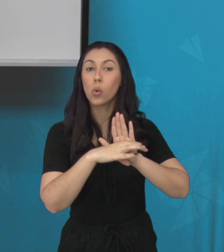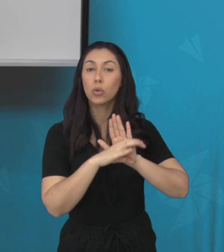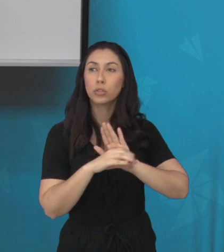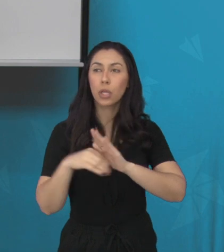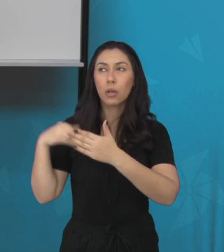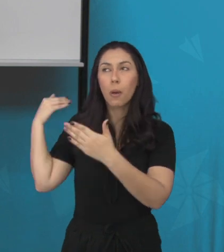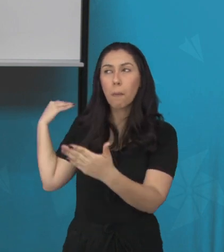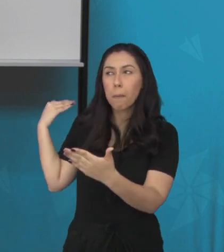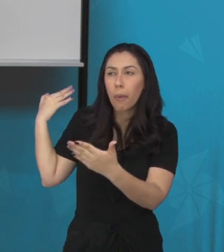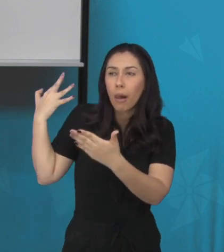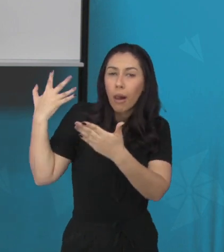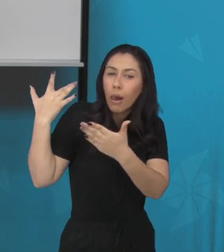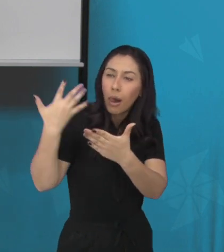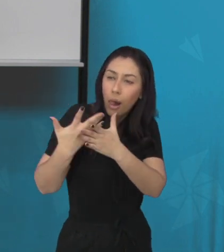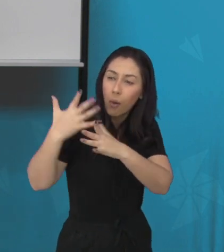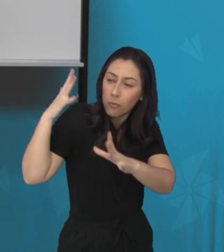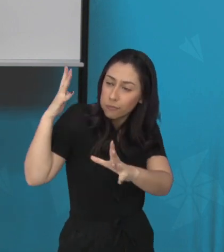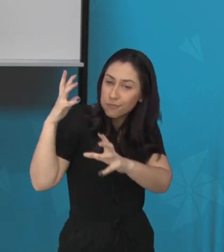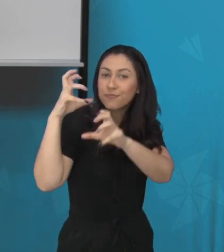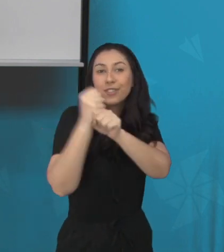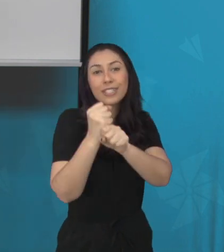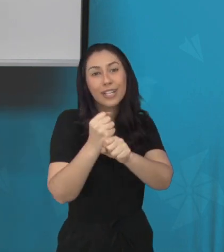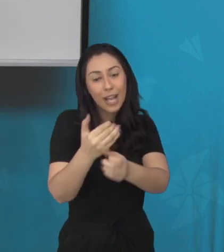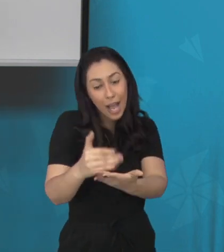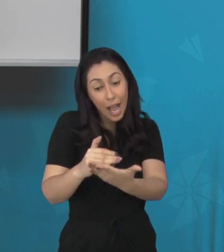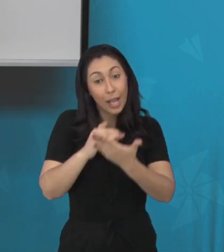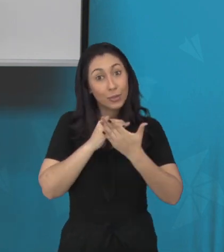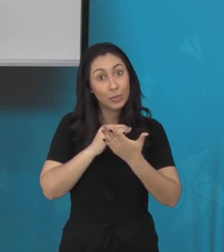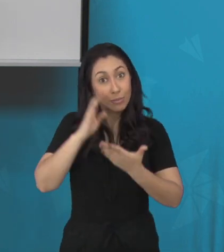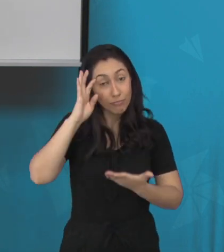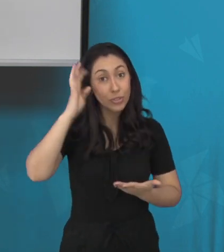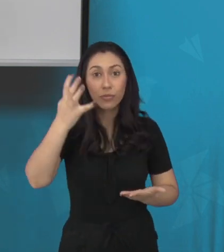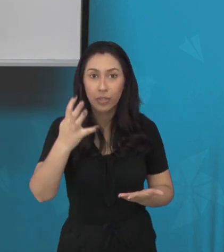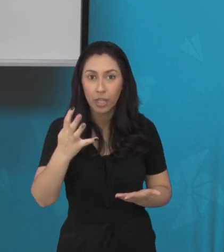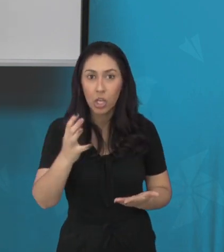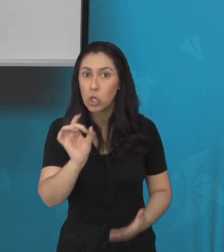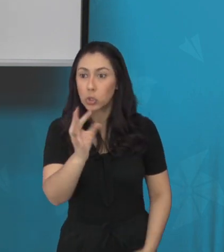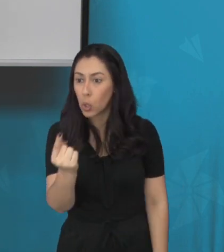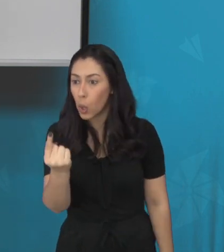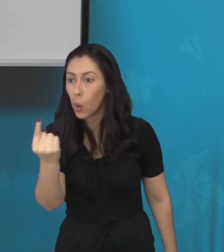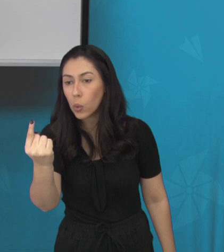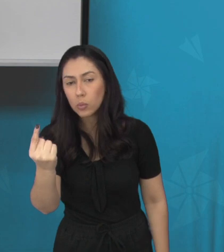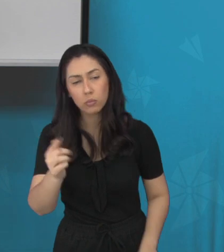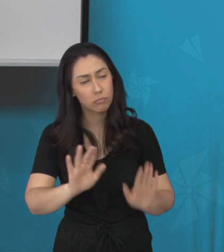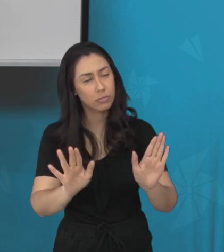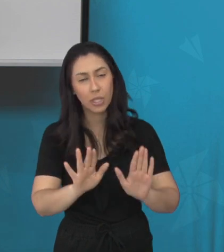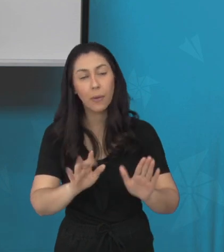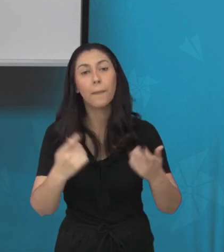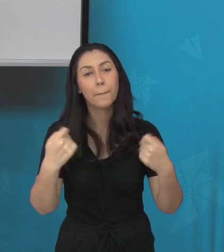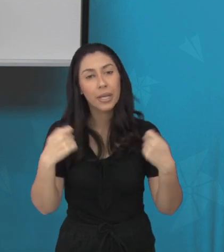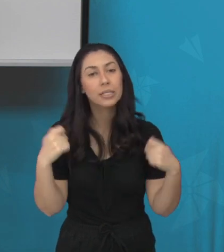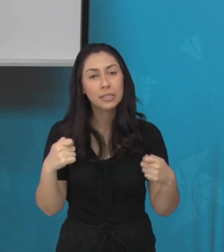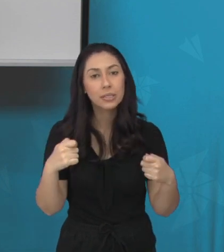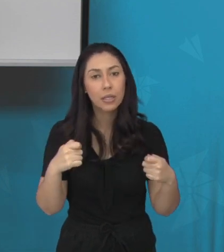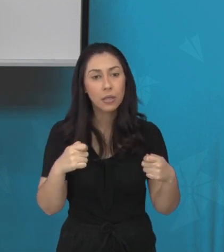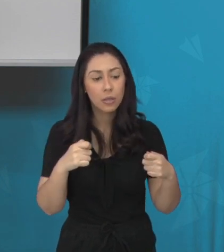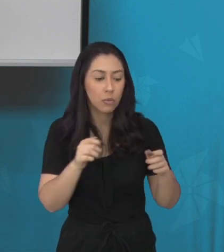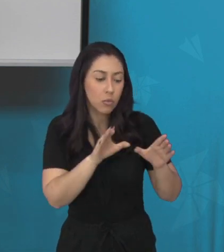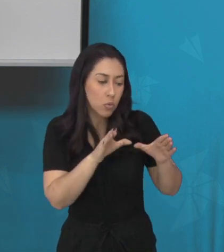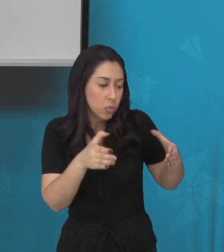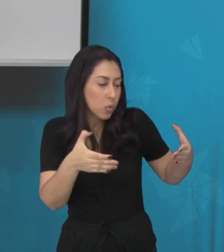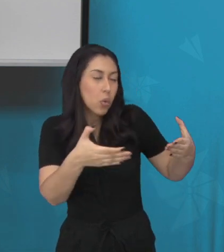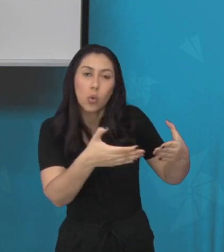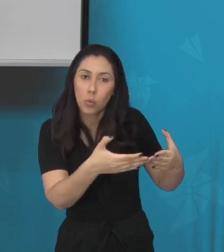atrás são necessários para que a gente consiga resolver os problemas mais complexos. Nada se resume a uma coisa só, dificilmente vai ser